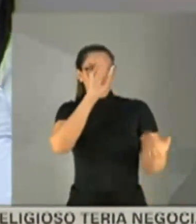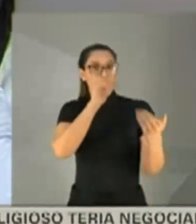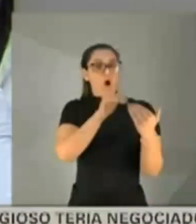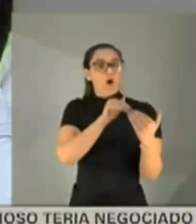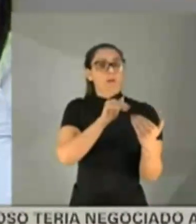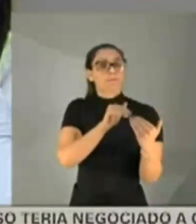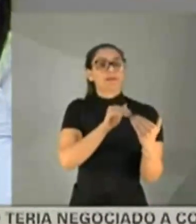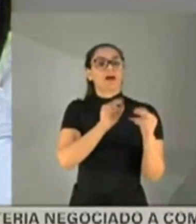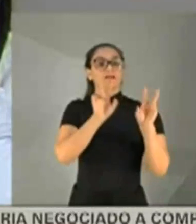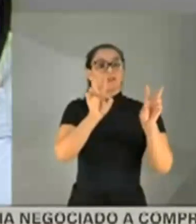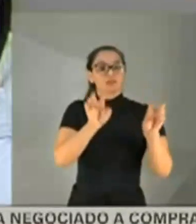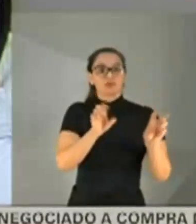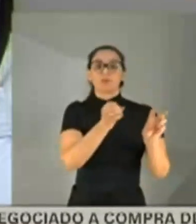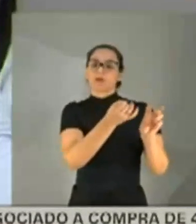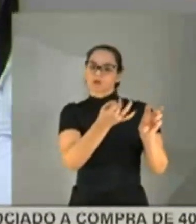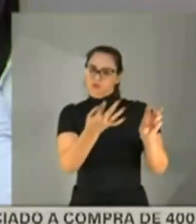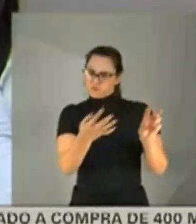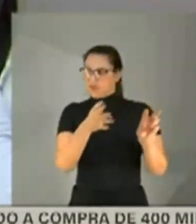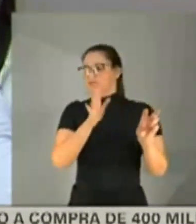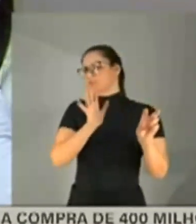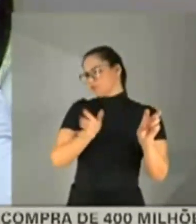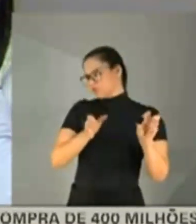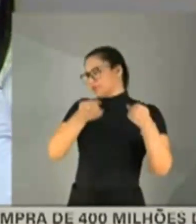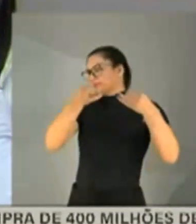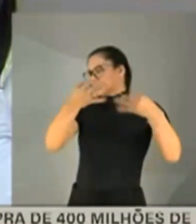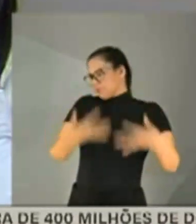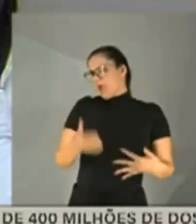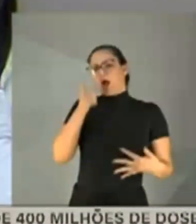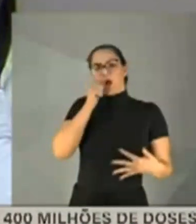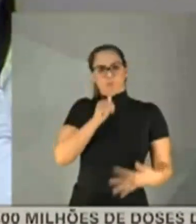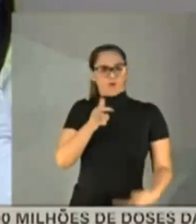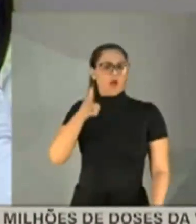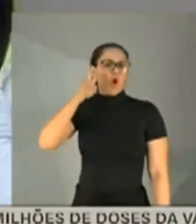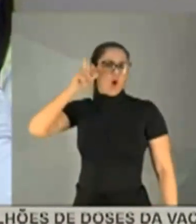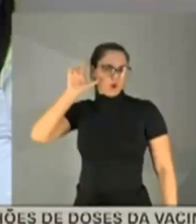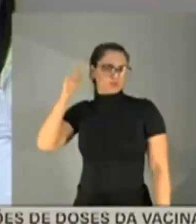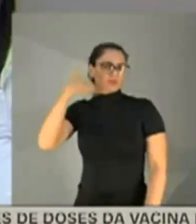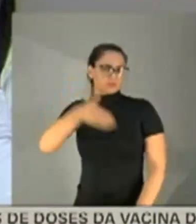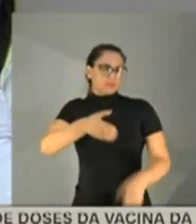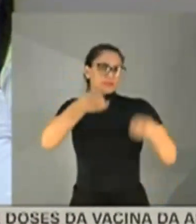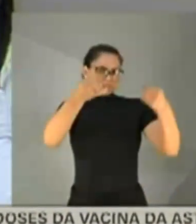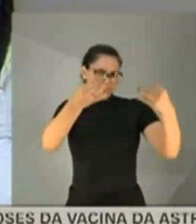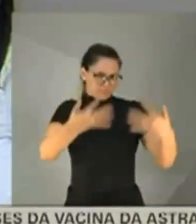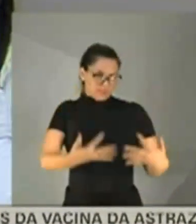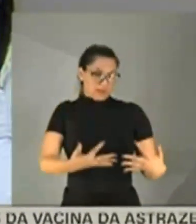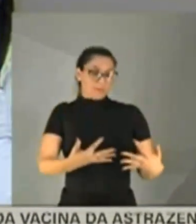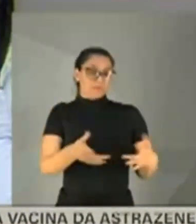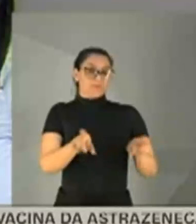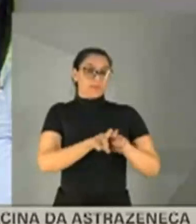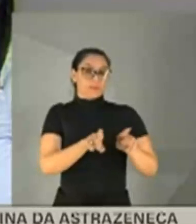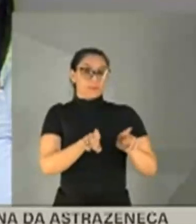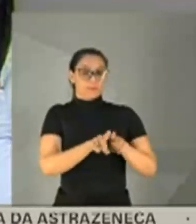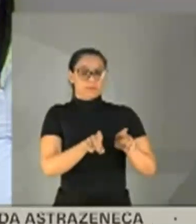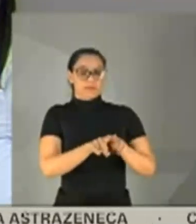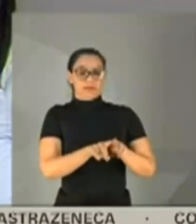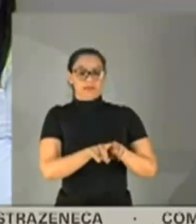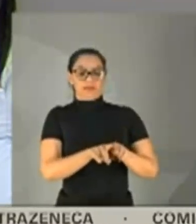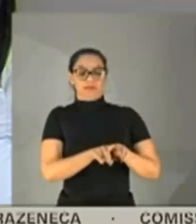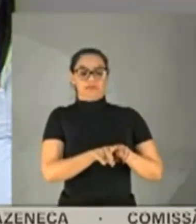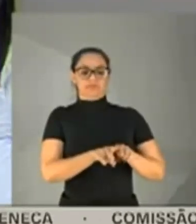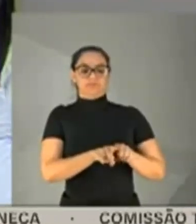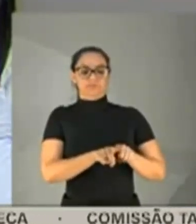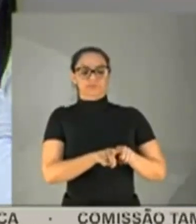questão do quantitativo, que já restou explicado pela própria fiscal aqui, e a questão